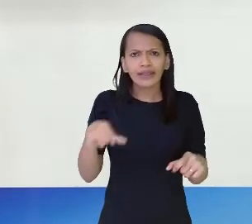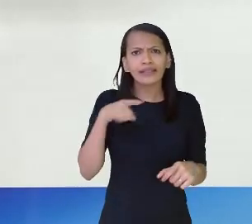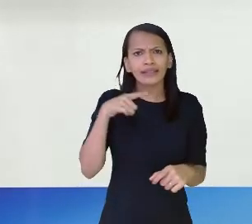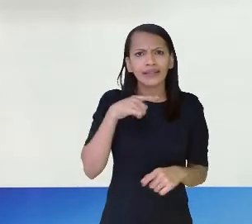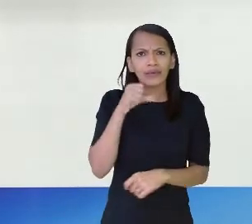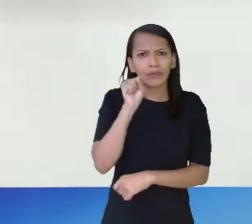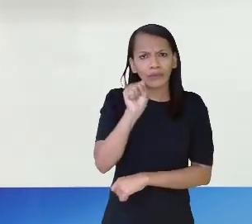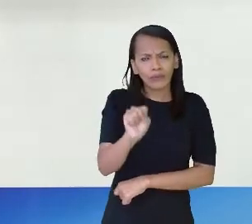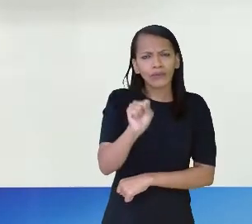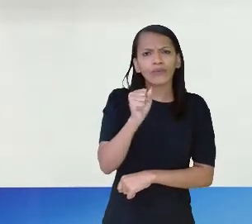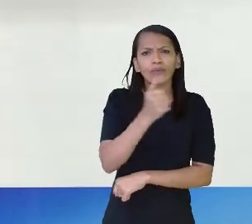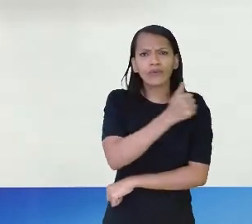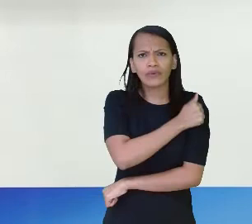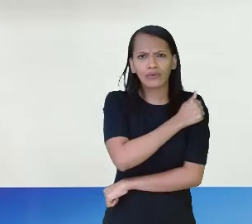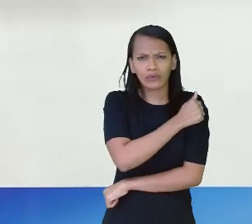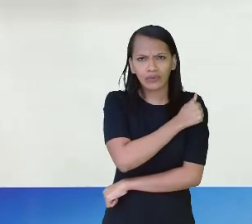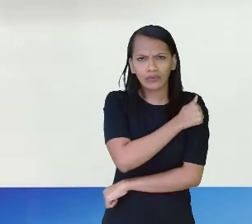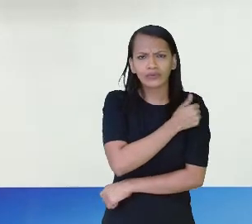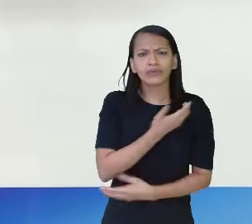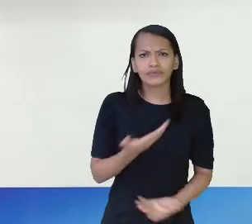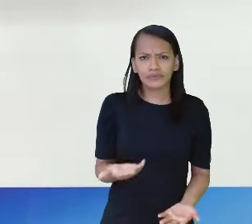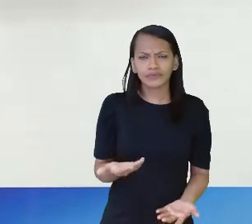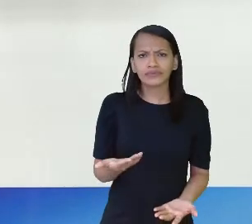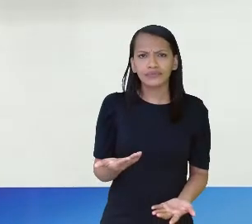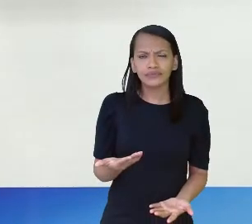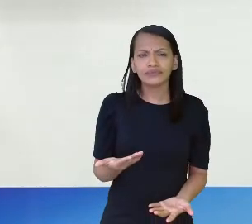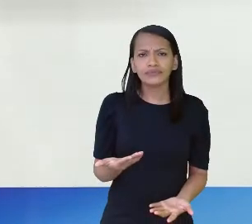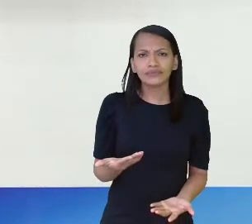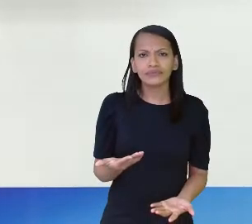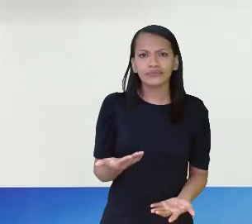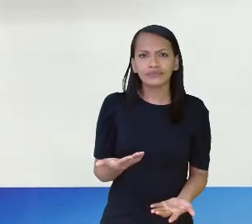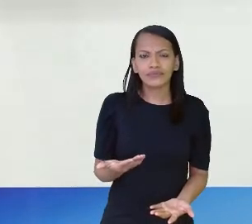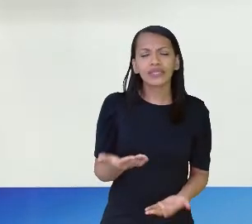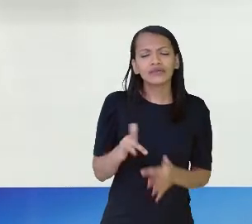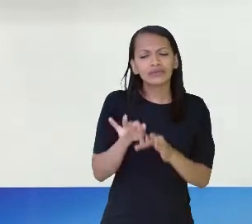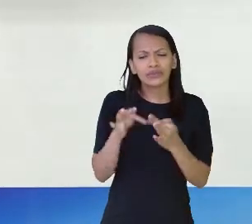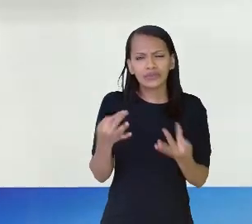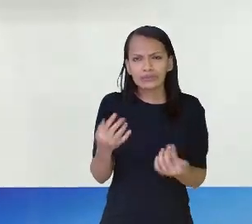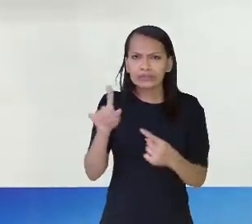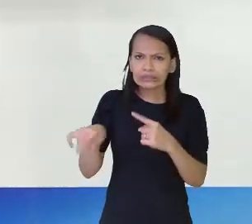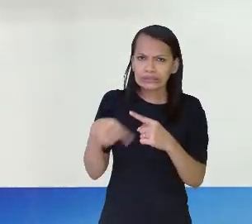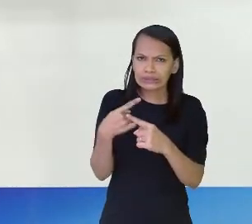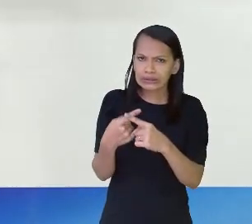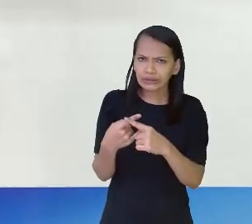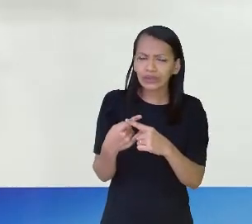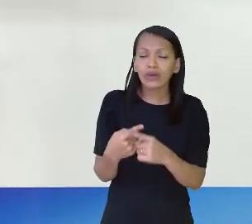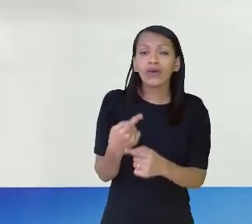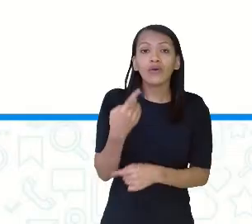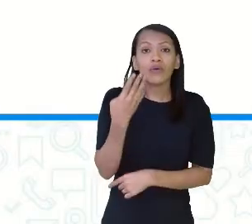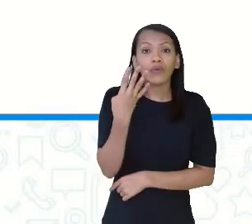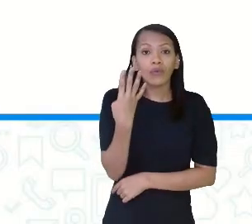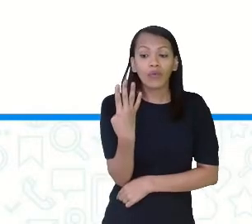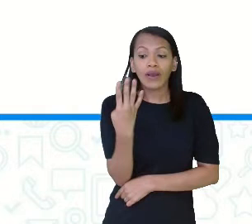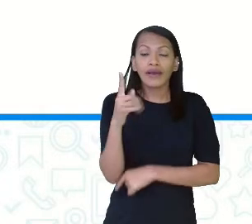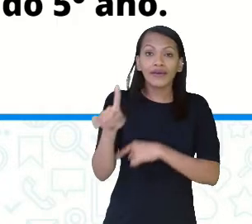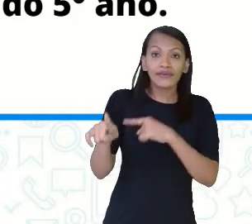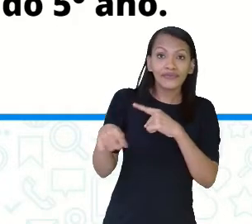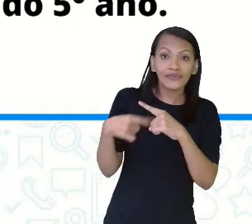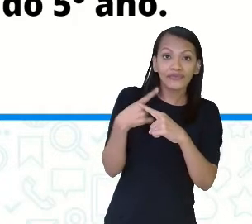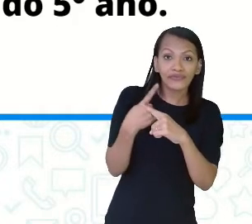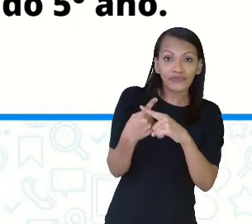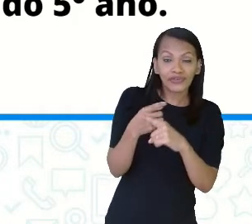então parcelas iguais. Multiplicação simples. 4 vezes